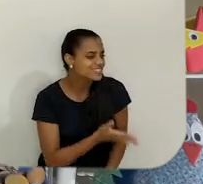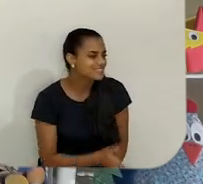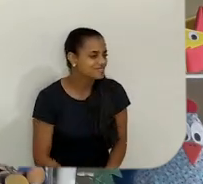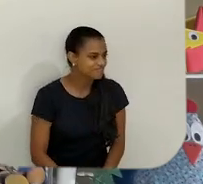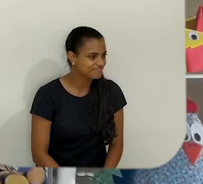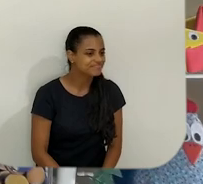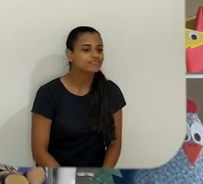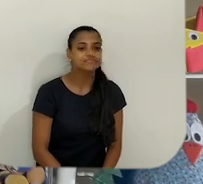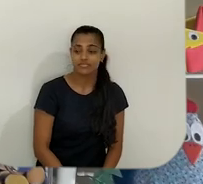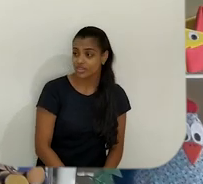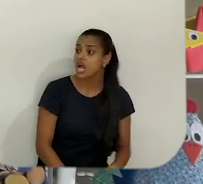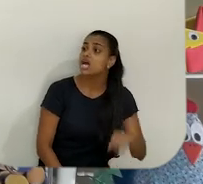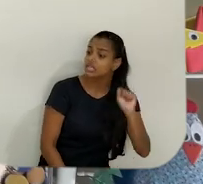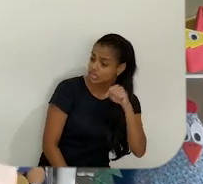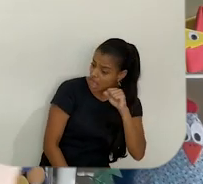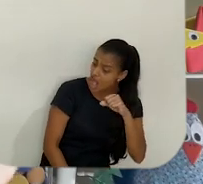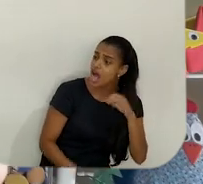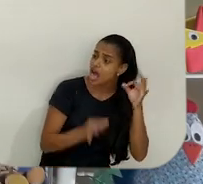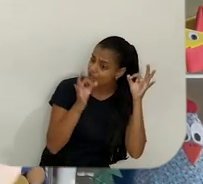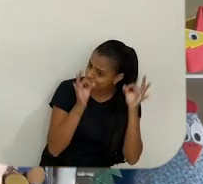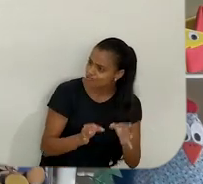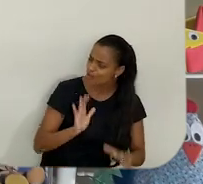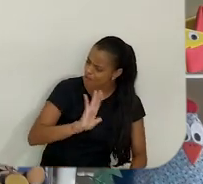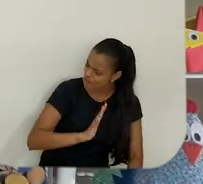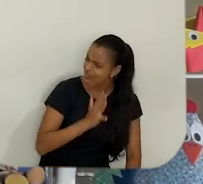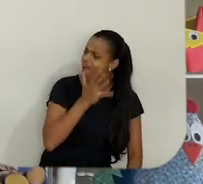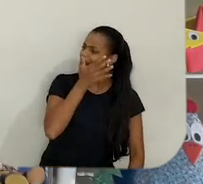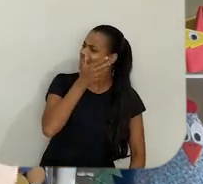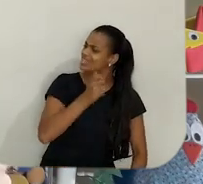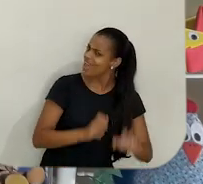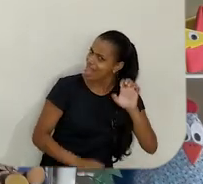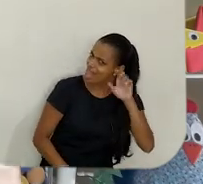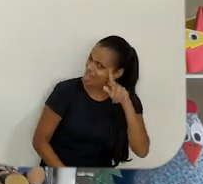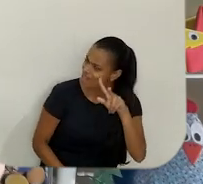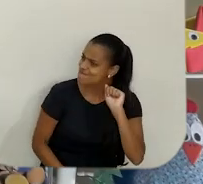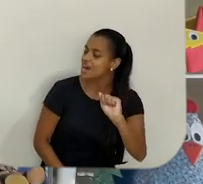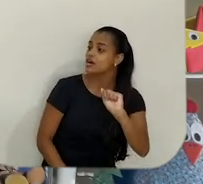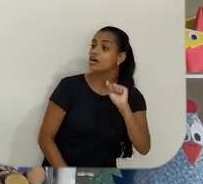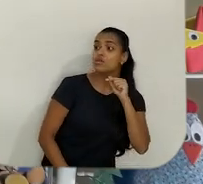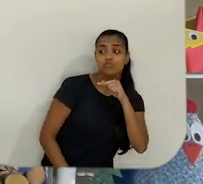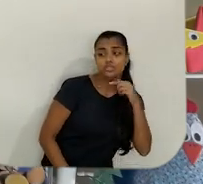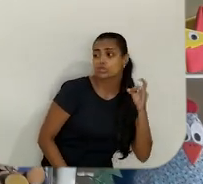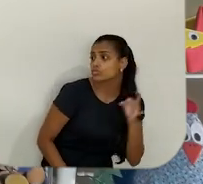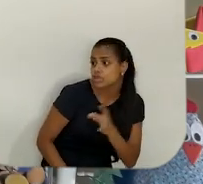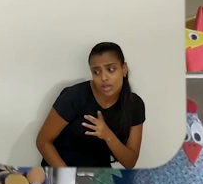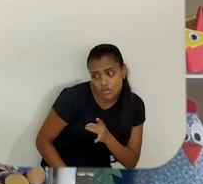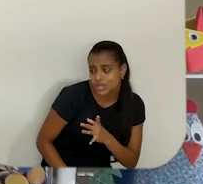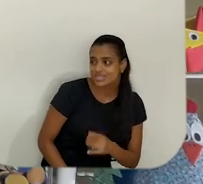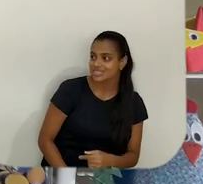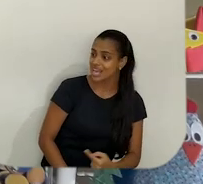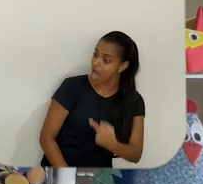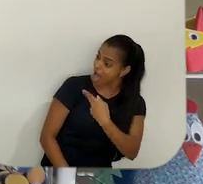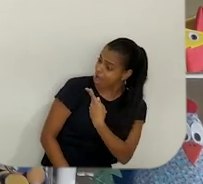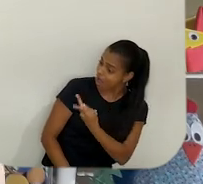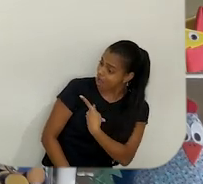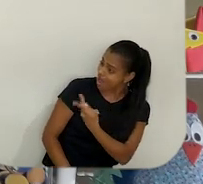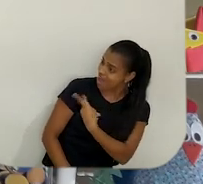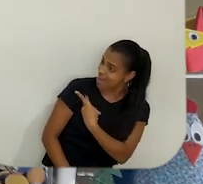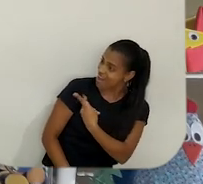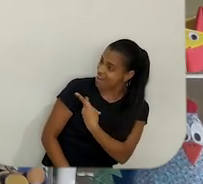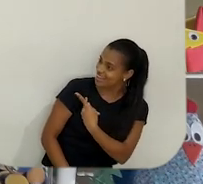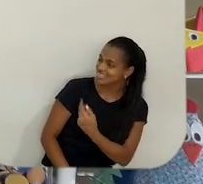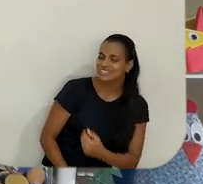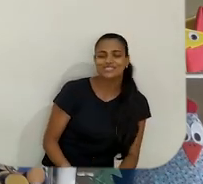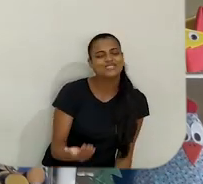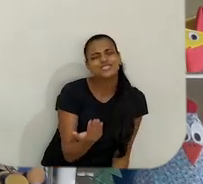mesma coisa eu digo você tem a coragem Eva você não está mais sozinha Eu já estive só por